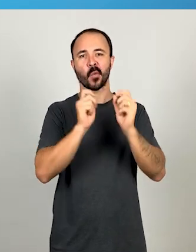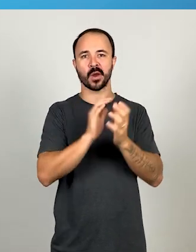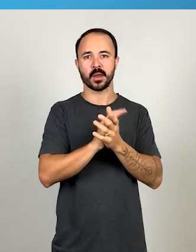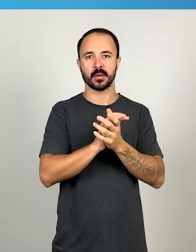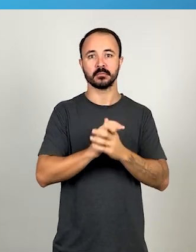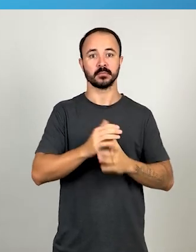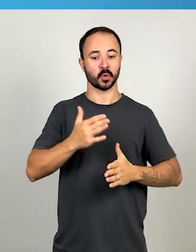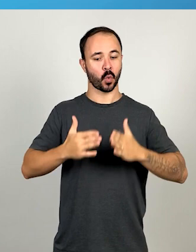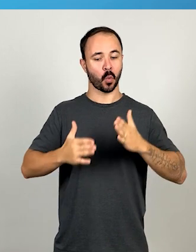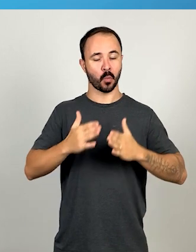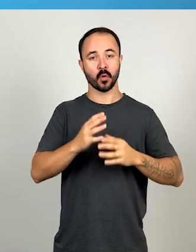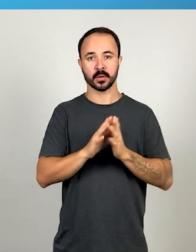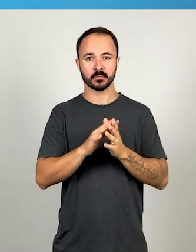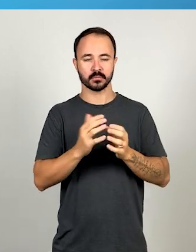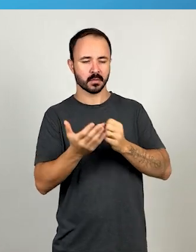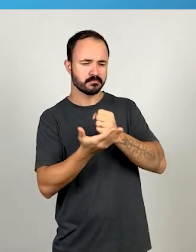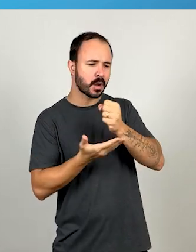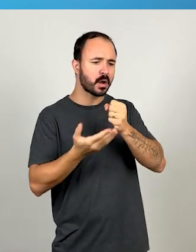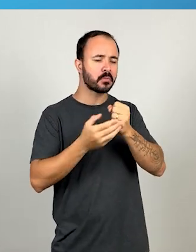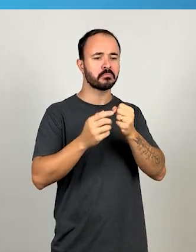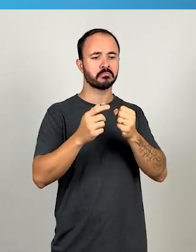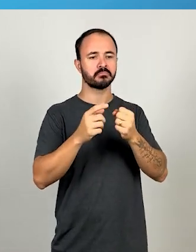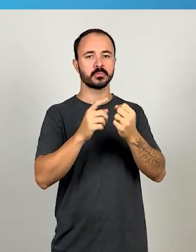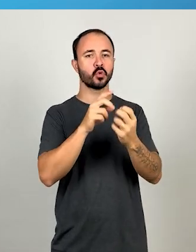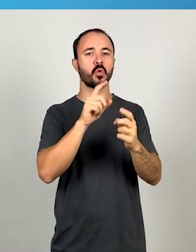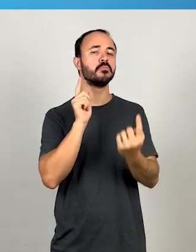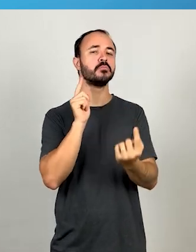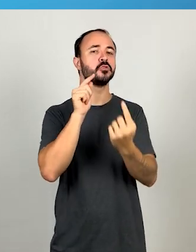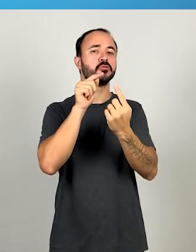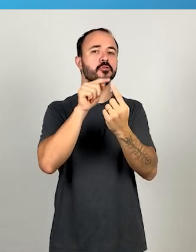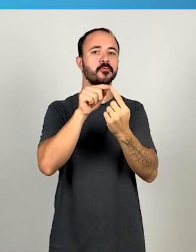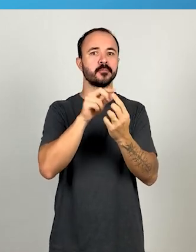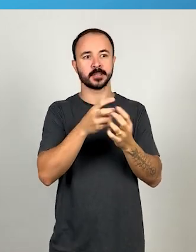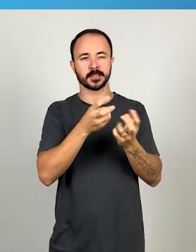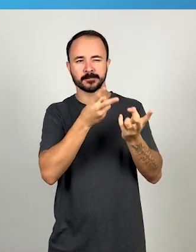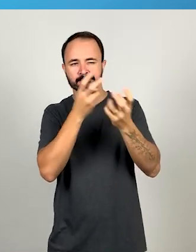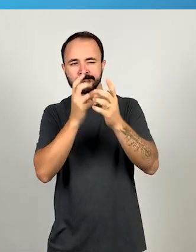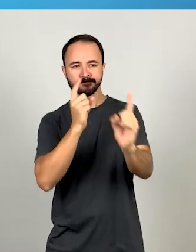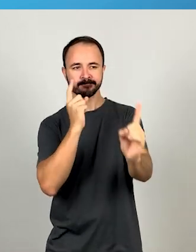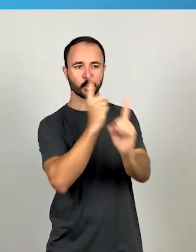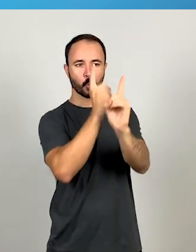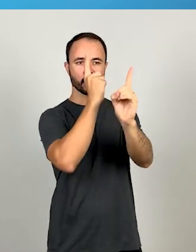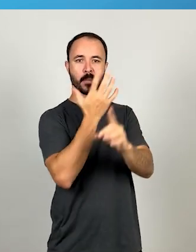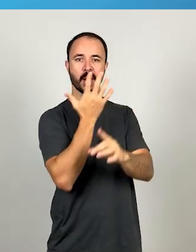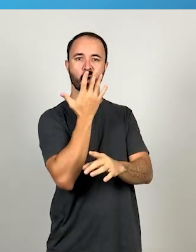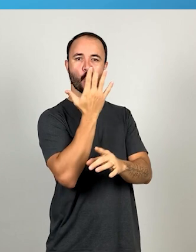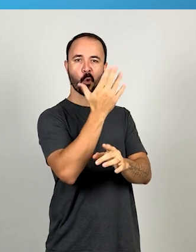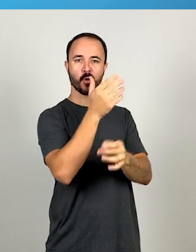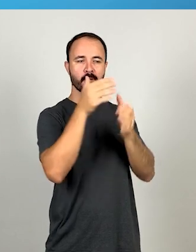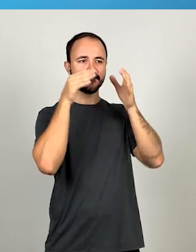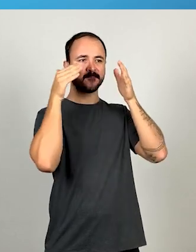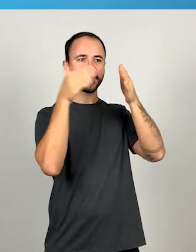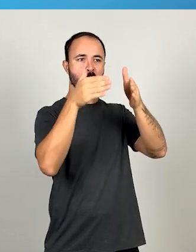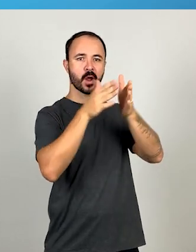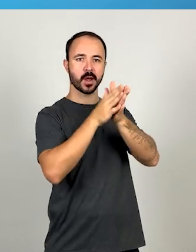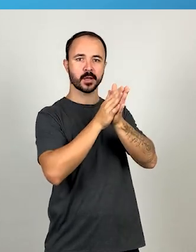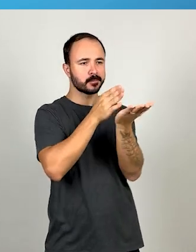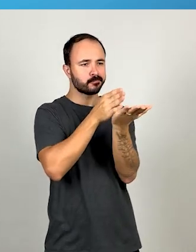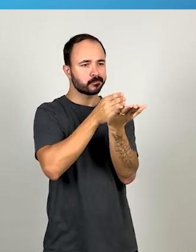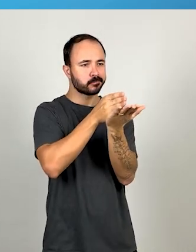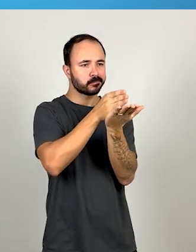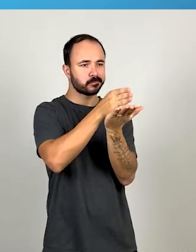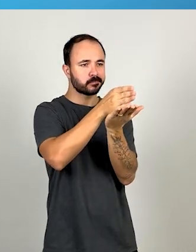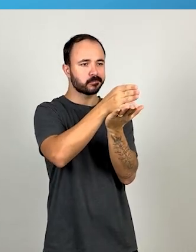e, através de uma programação específica, caminhar em direção a essa cor. Para isso, nós temos aqui algumas peças de montagem,